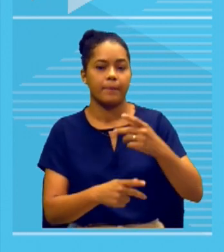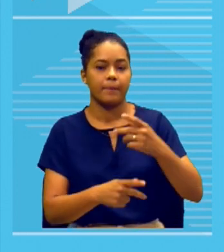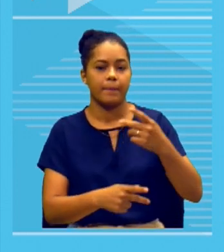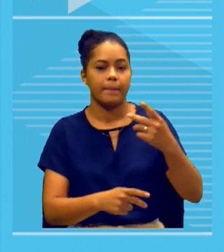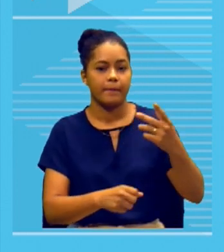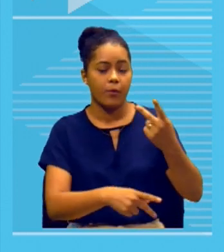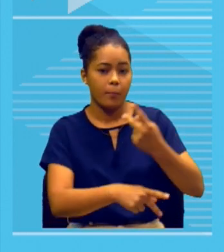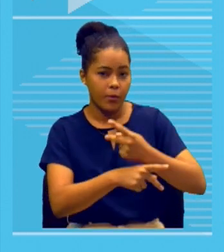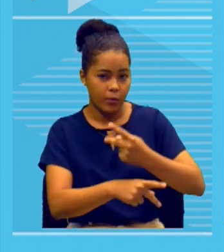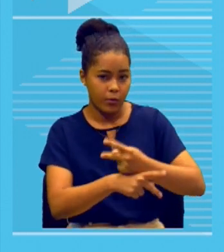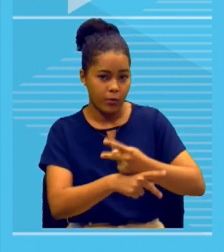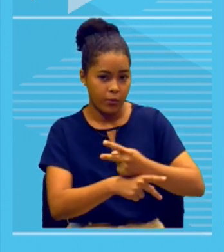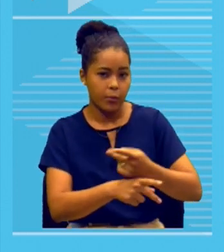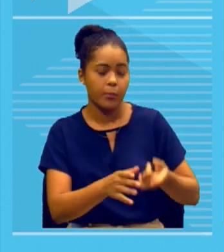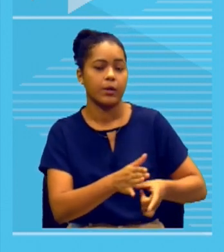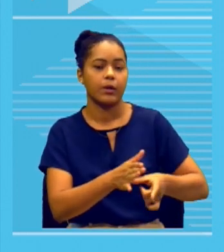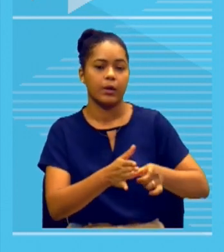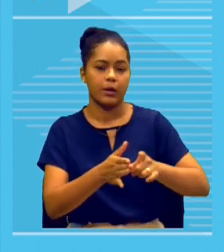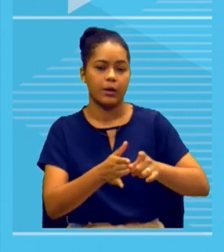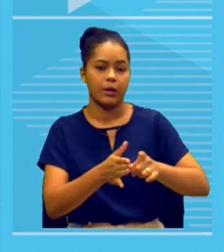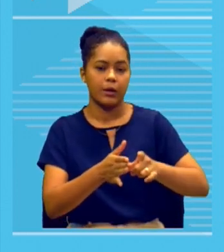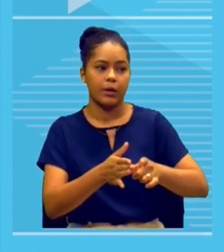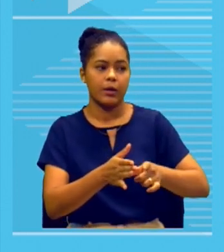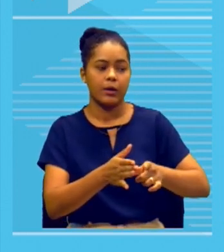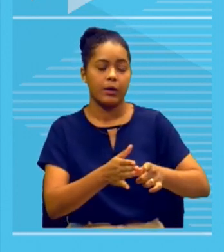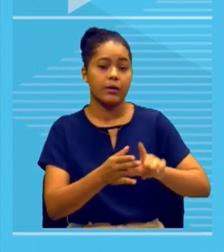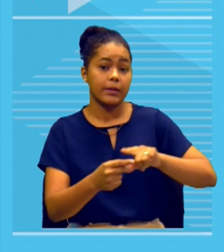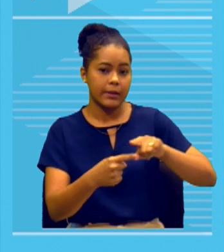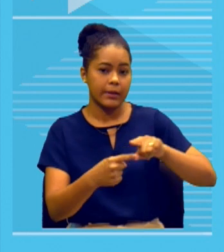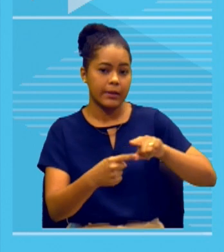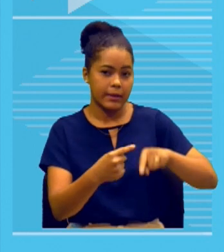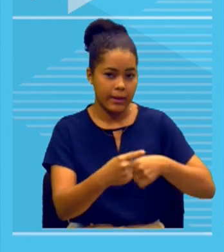o mesóclise dependendo do tempo do verbo